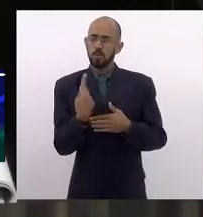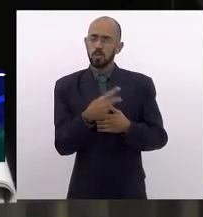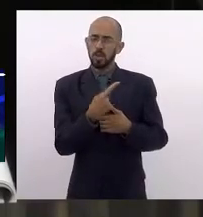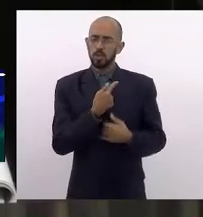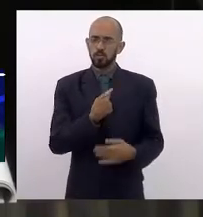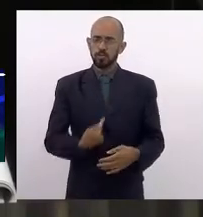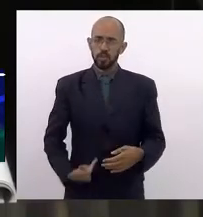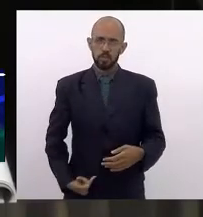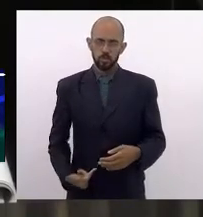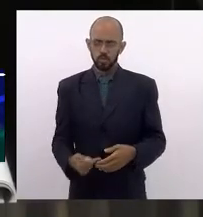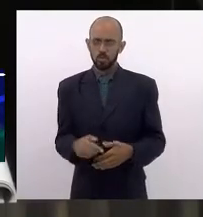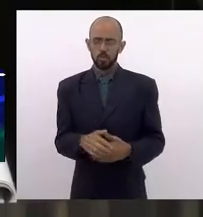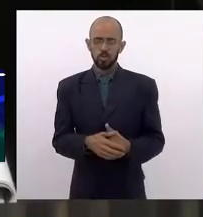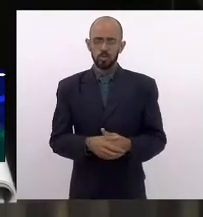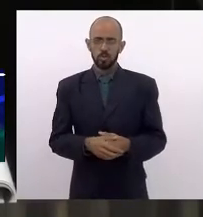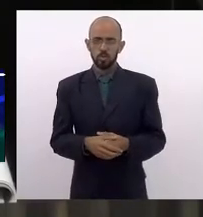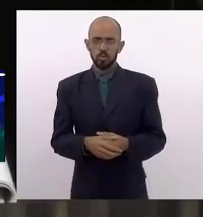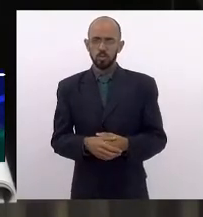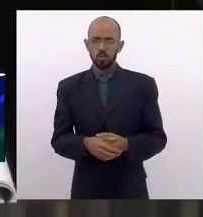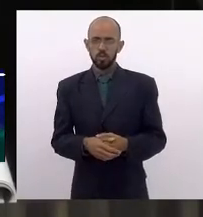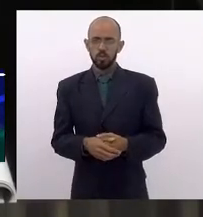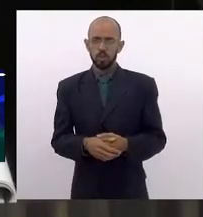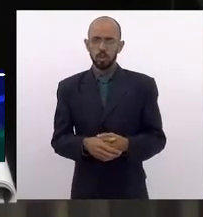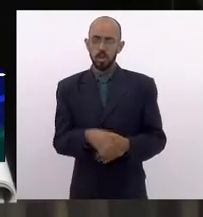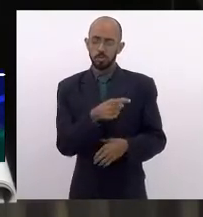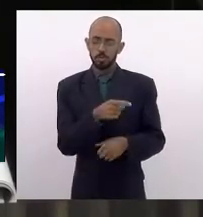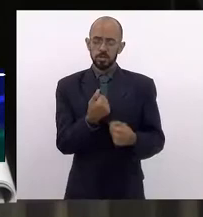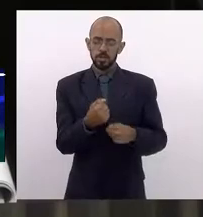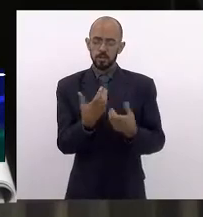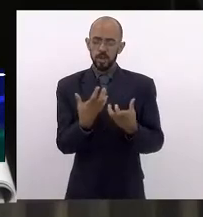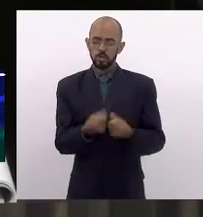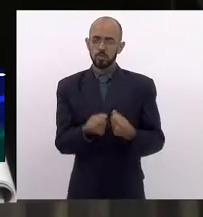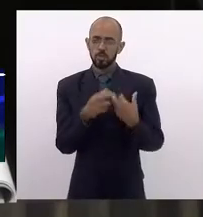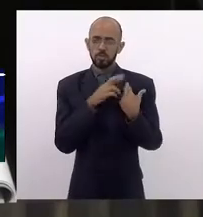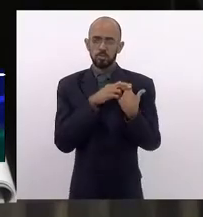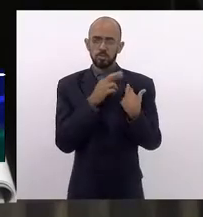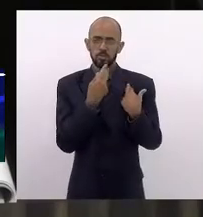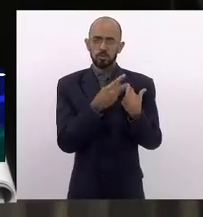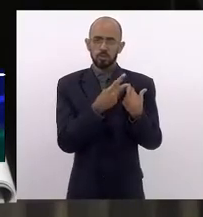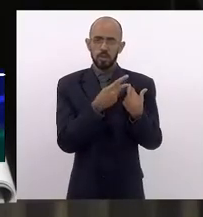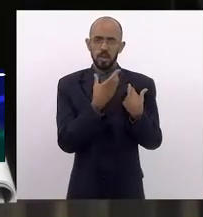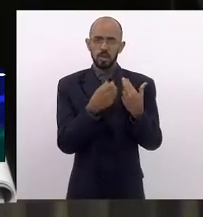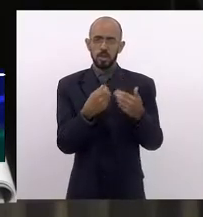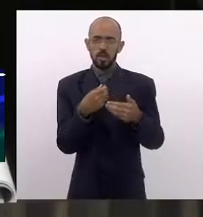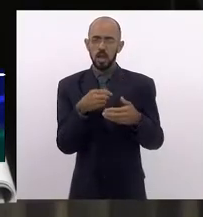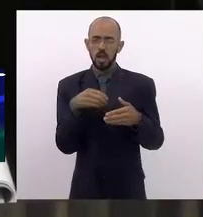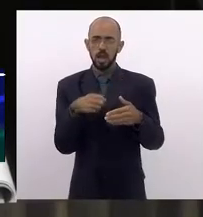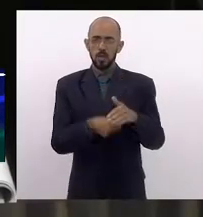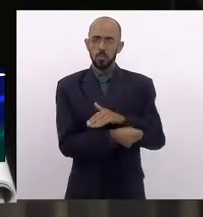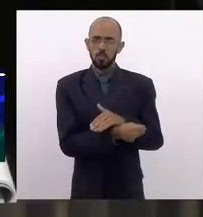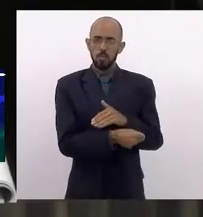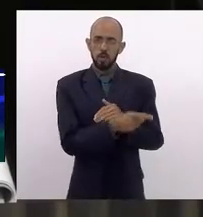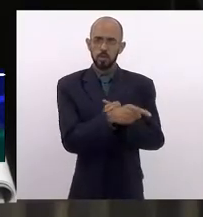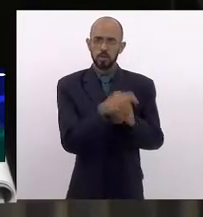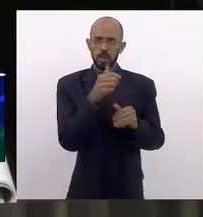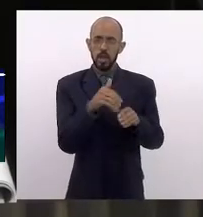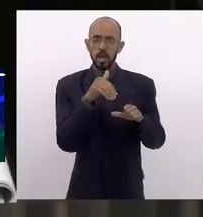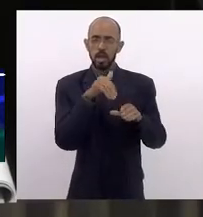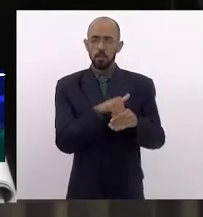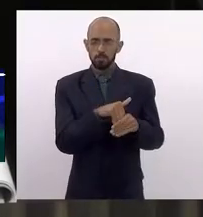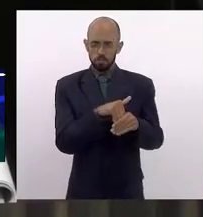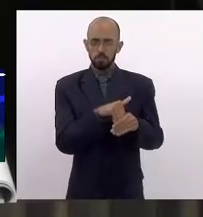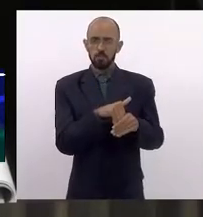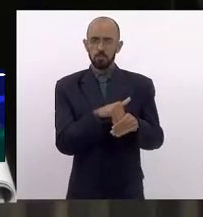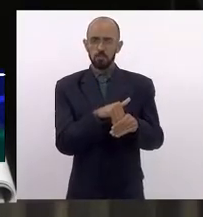tá pensei que teria que tá cumprindo o seu dever enquanto o governante eleito pelo povo de lutar pela sobrevivência daqueles